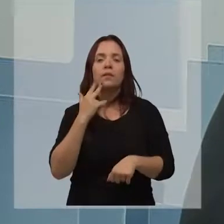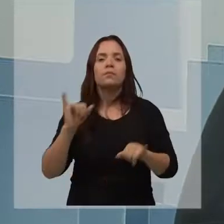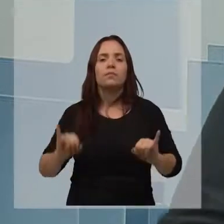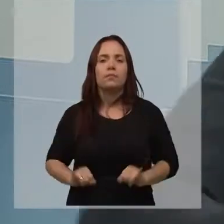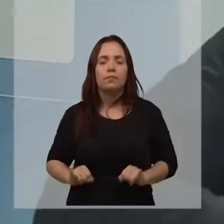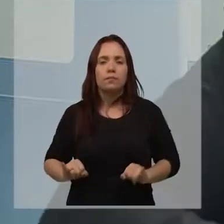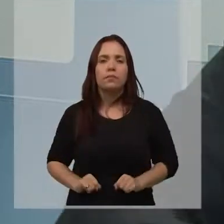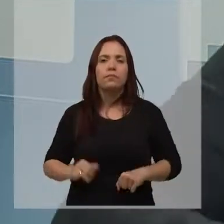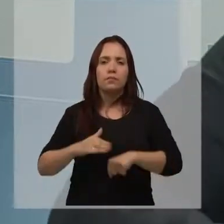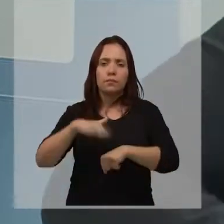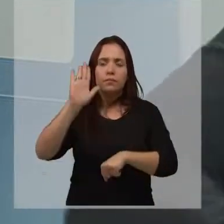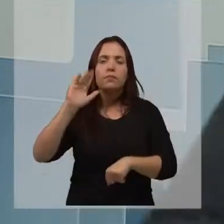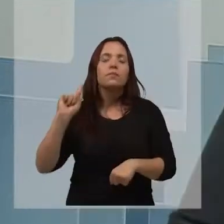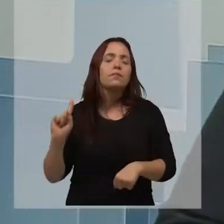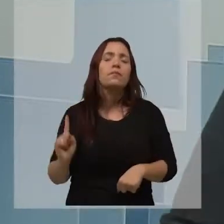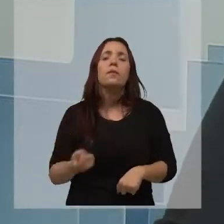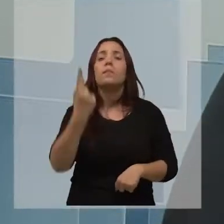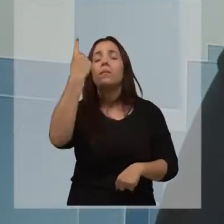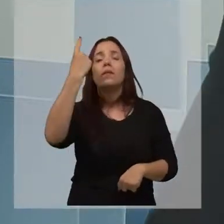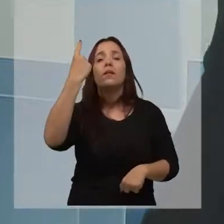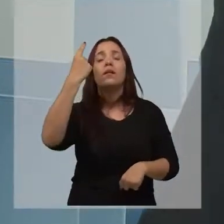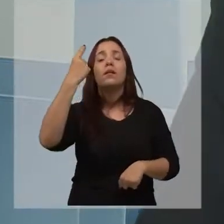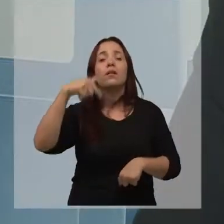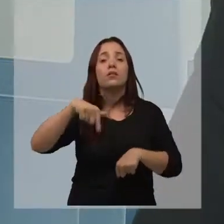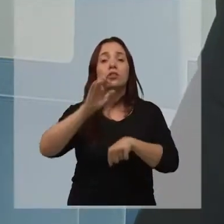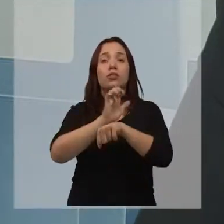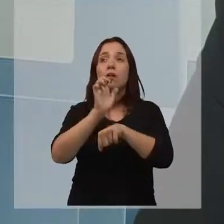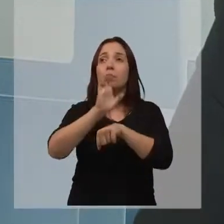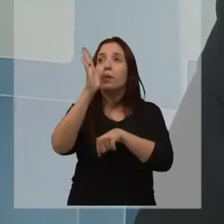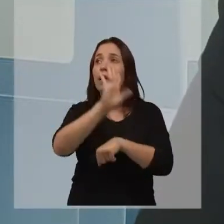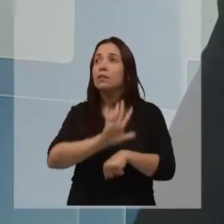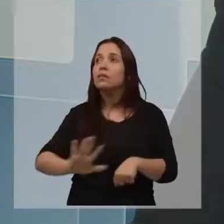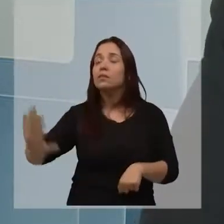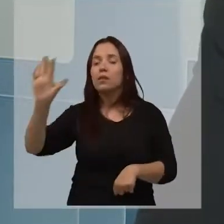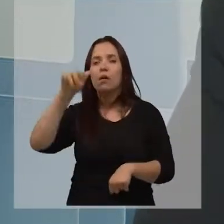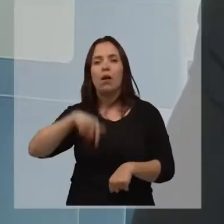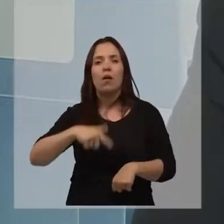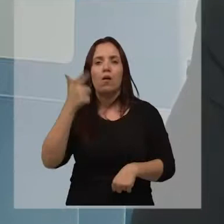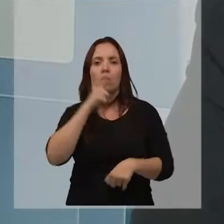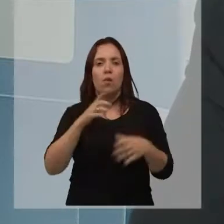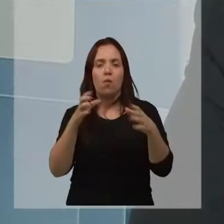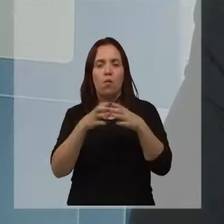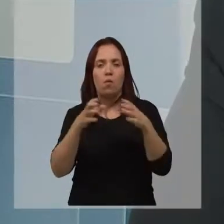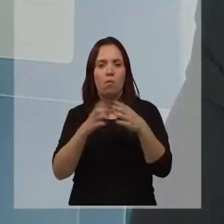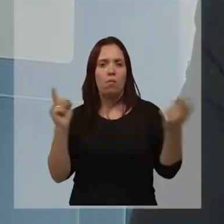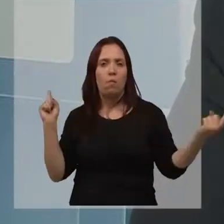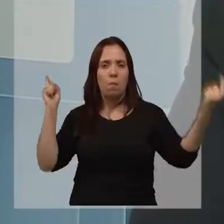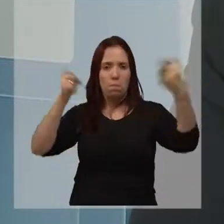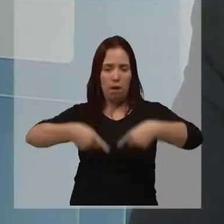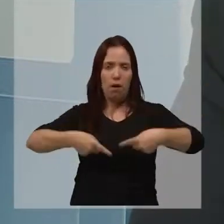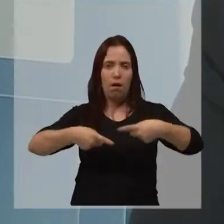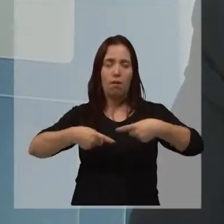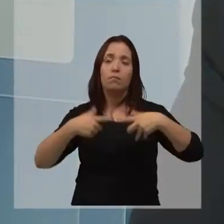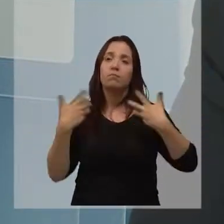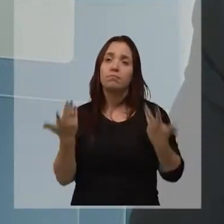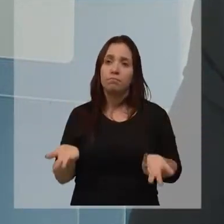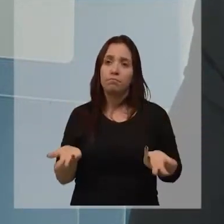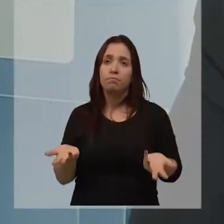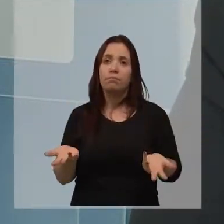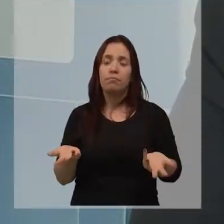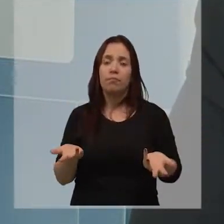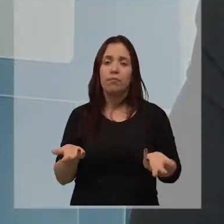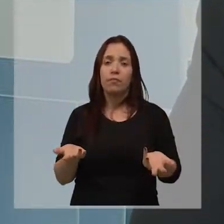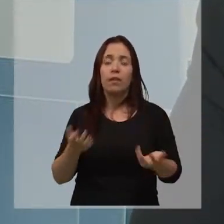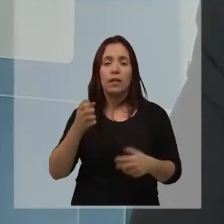organizado, que foi o primeiro estado da federação a enfrentar agora, né? Então, provavelmente, se